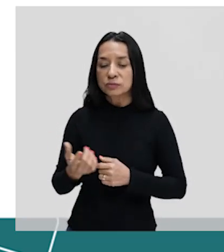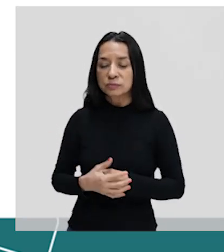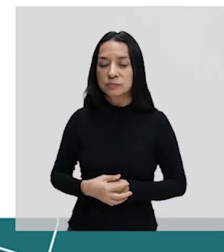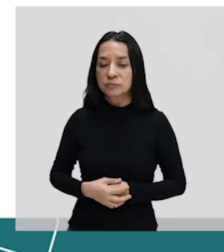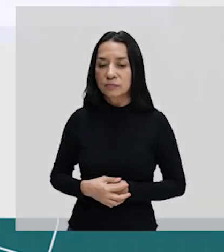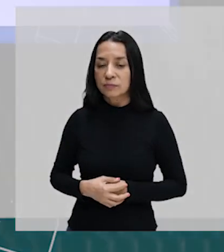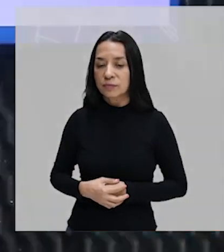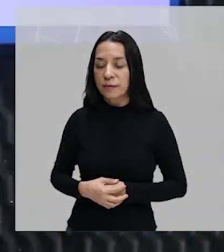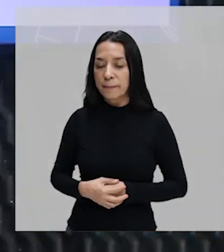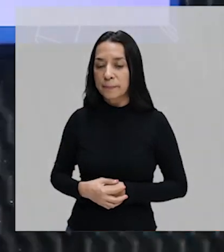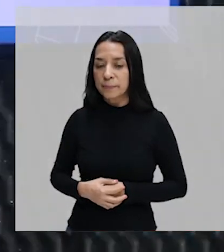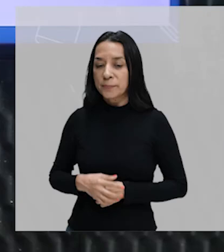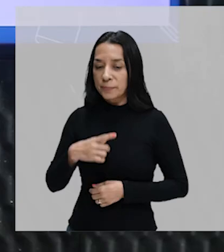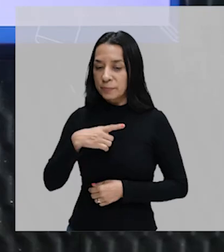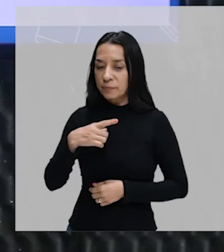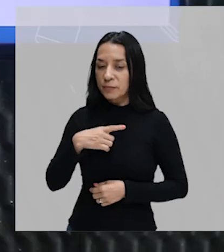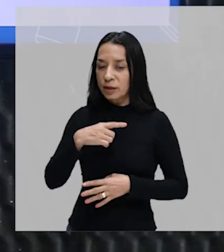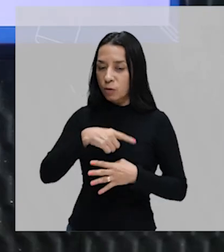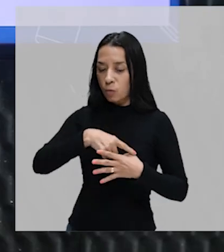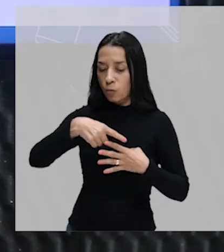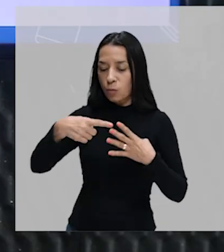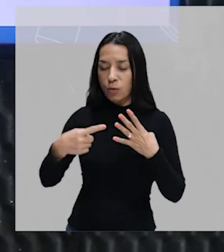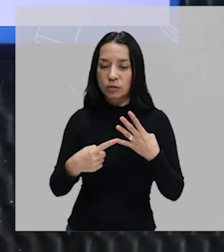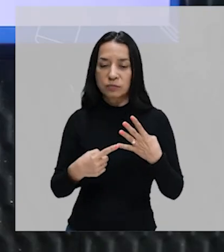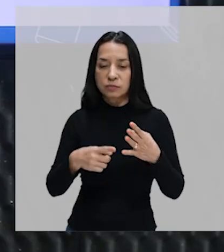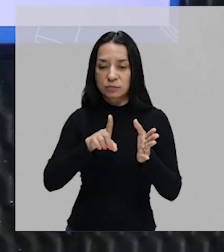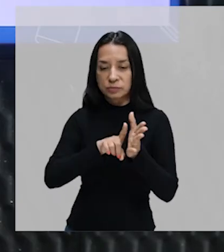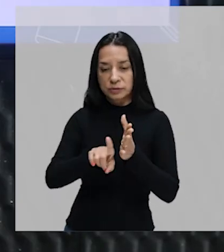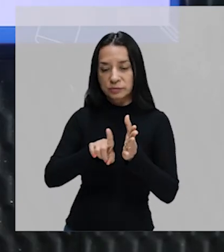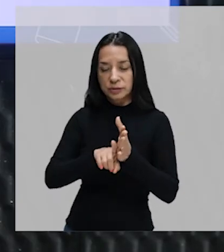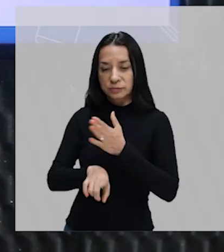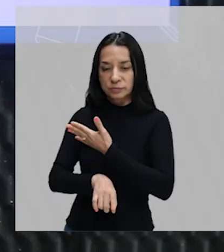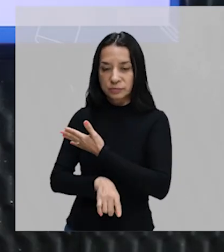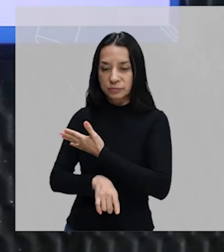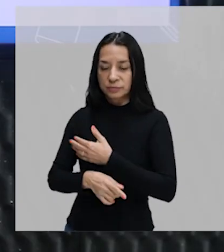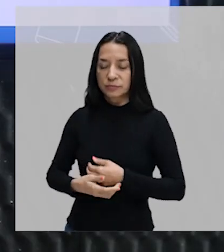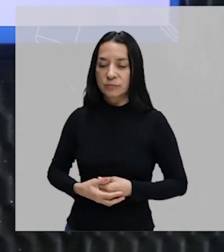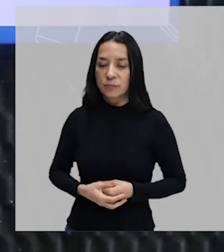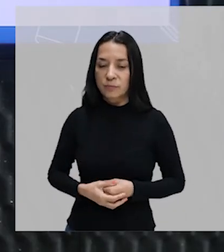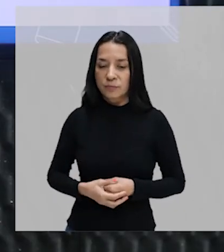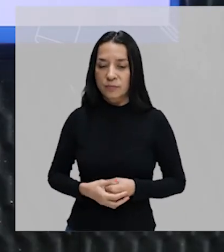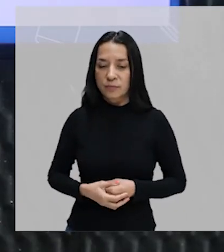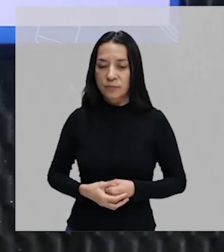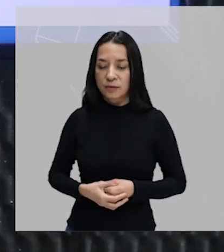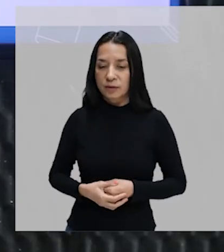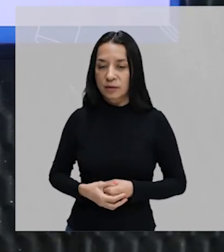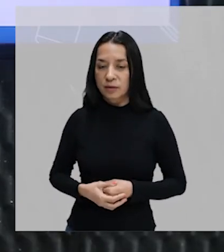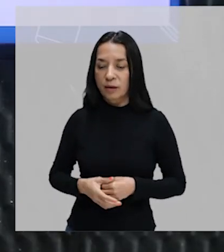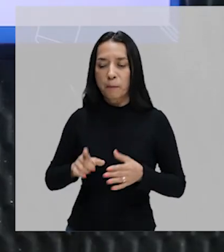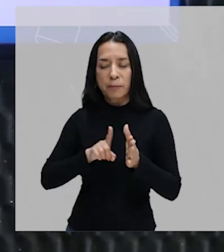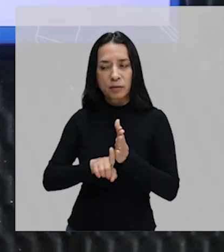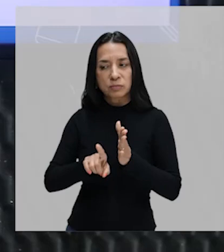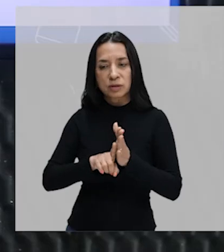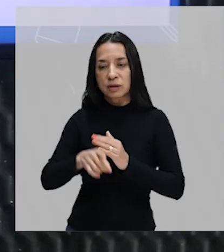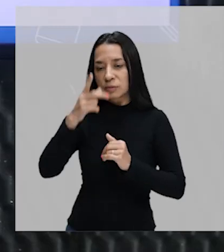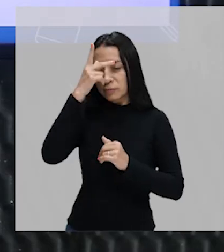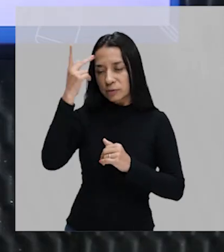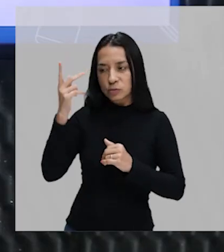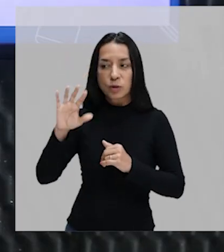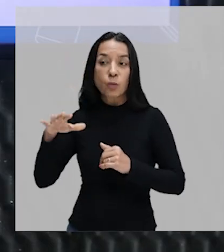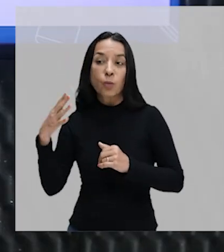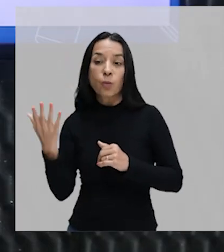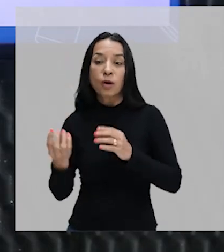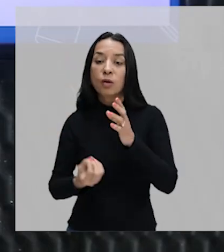sois? Então, aqui eu tenho 4 formas de perguntar para as pessoas de onde elas são, de que país, qual